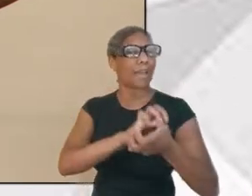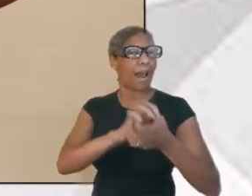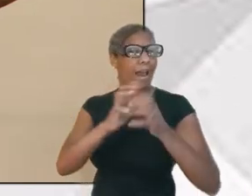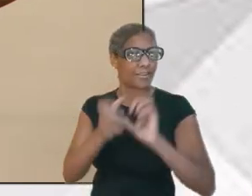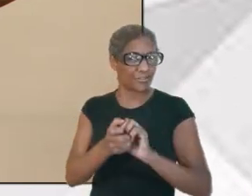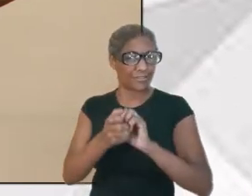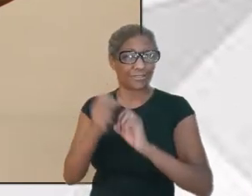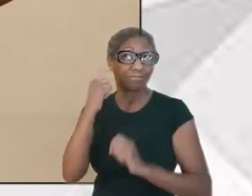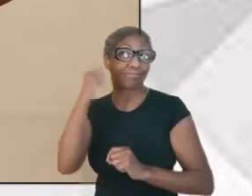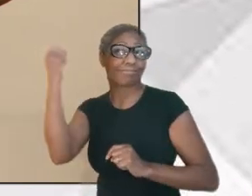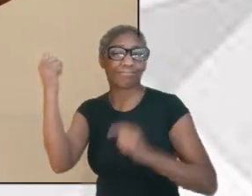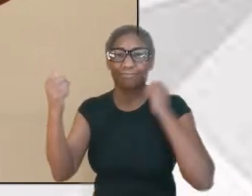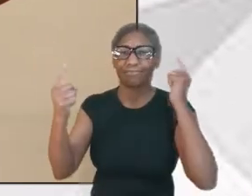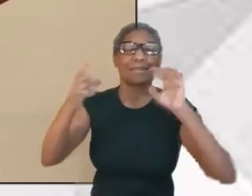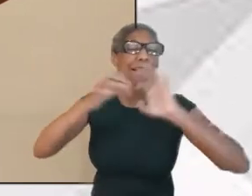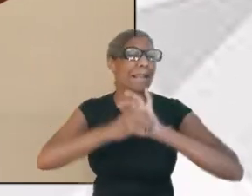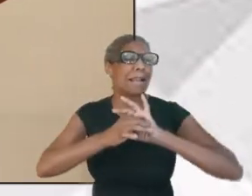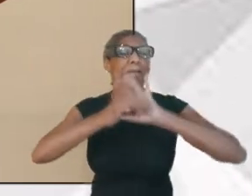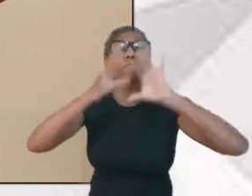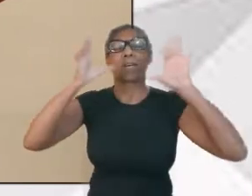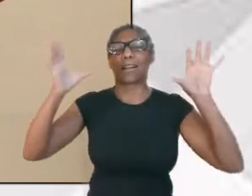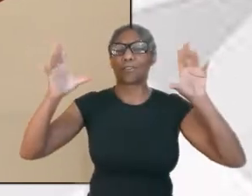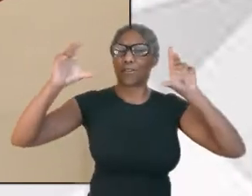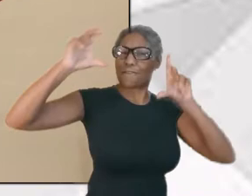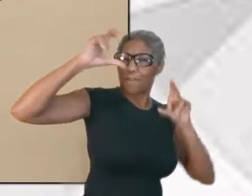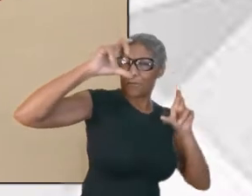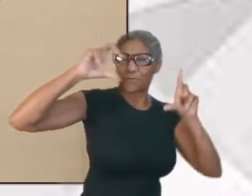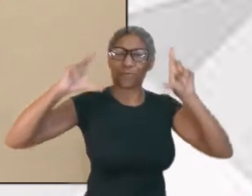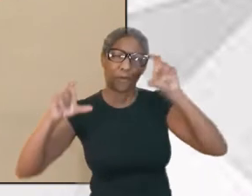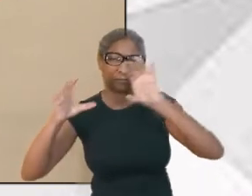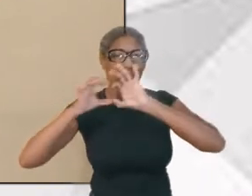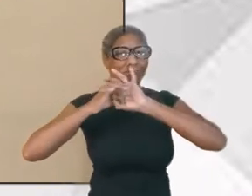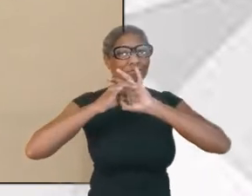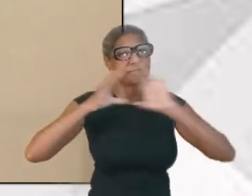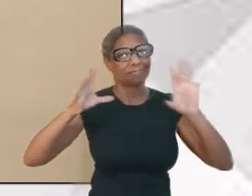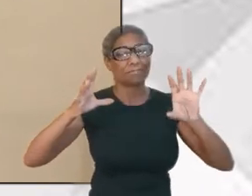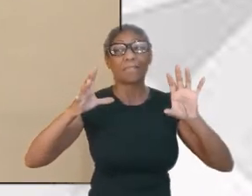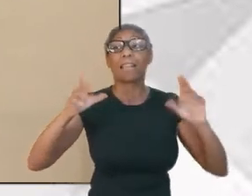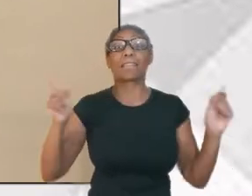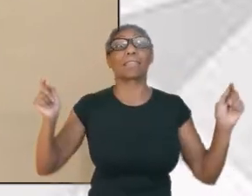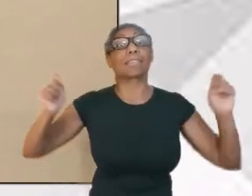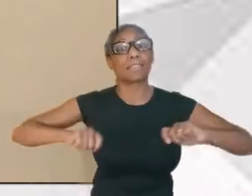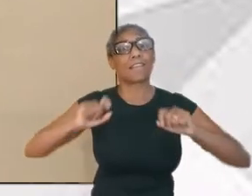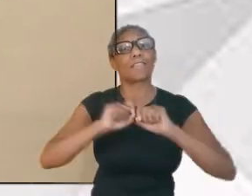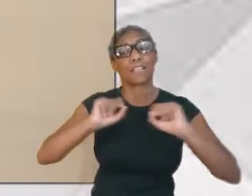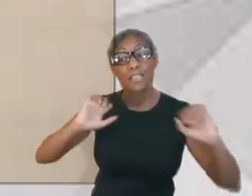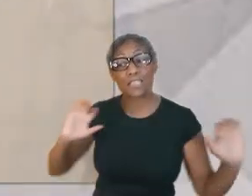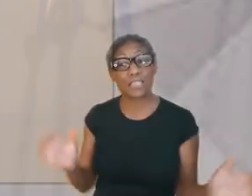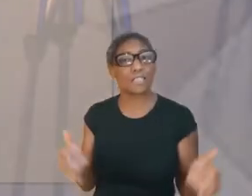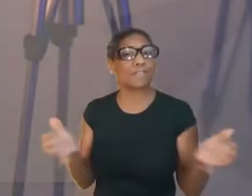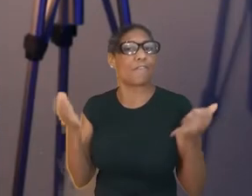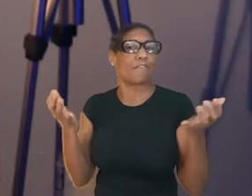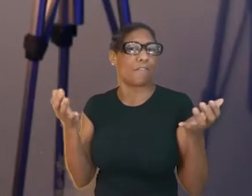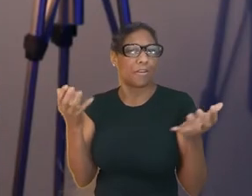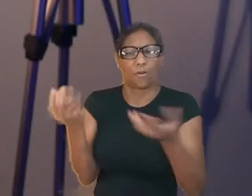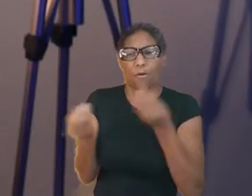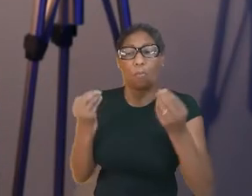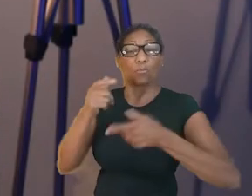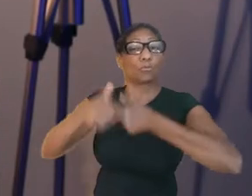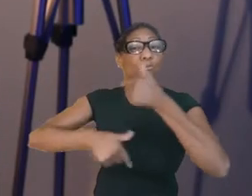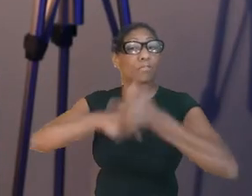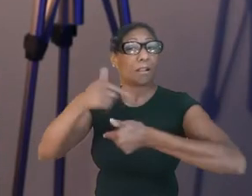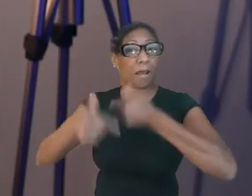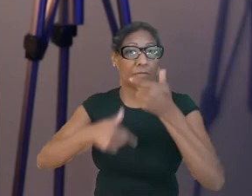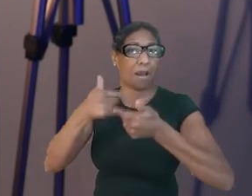a criatividade e a liberdade do fotógrafo são maiores, permitindo que ele desenvolva mais profundamente trabalhos de